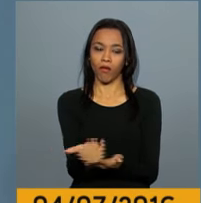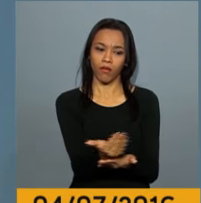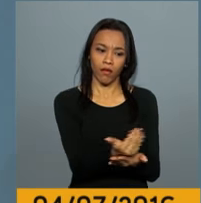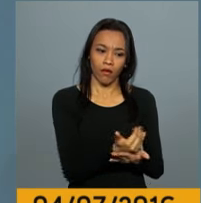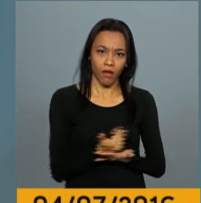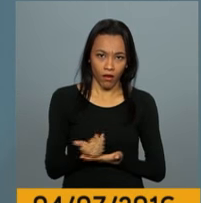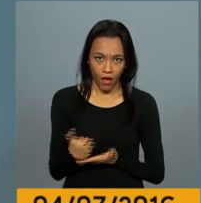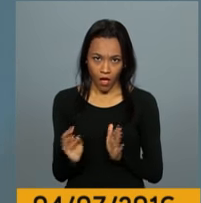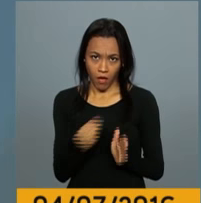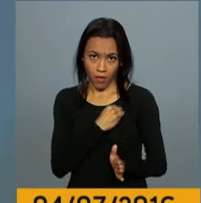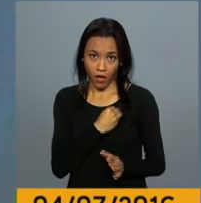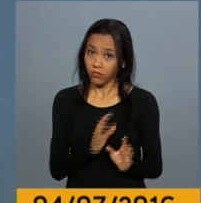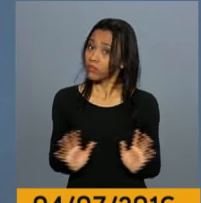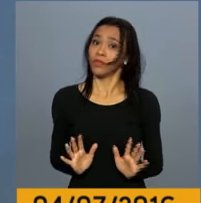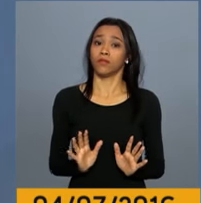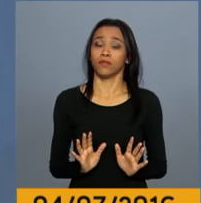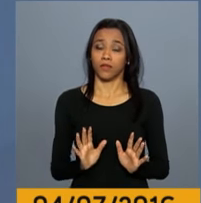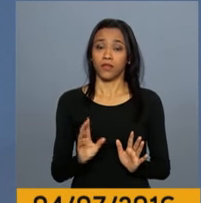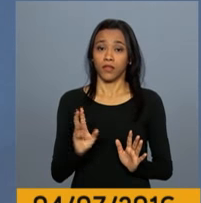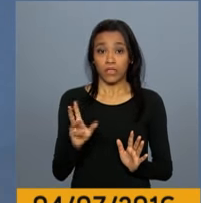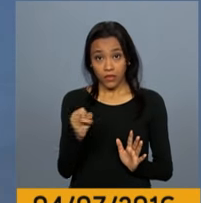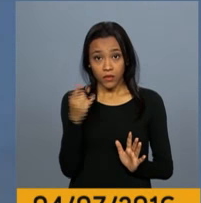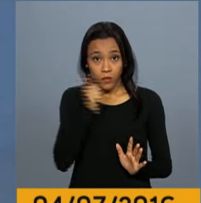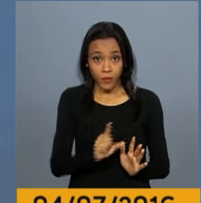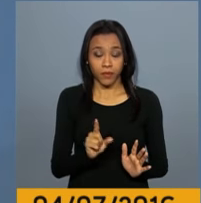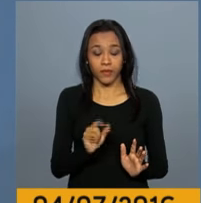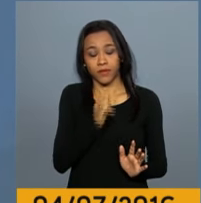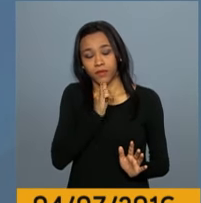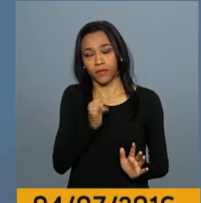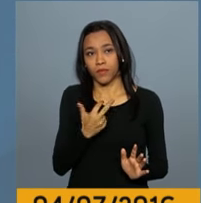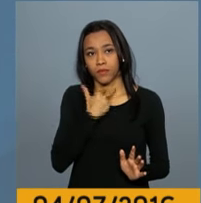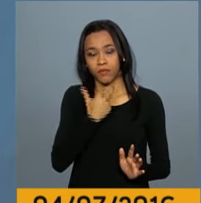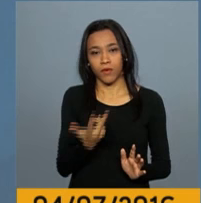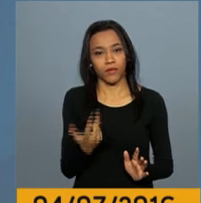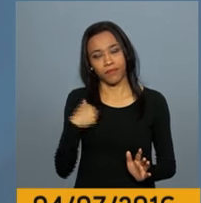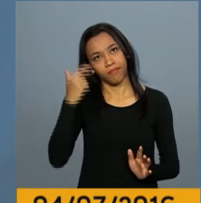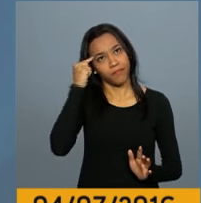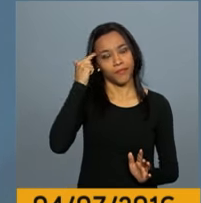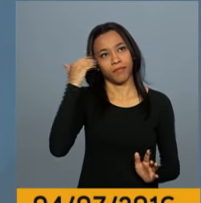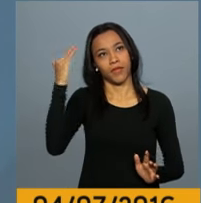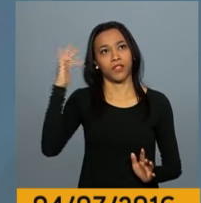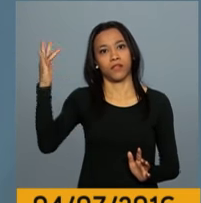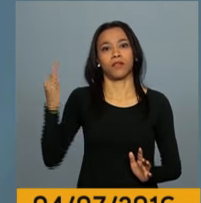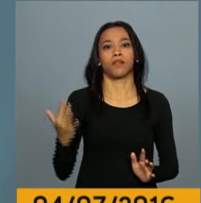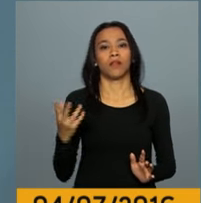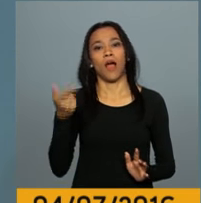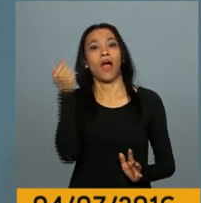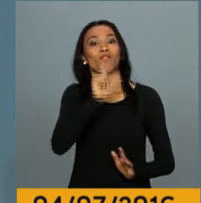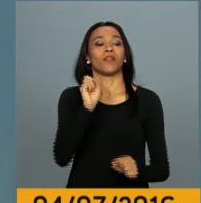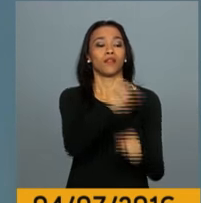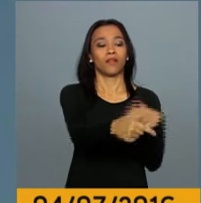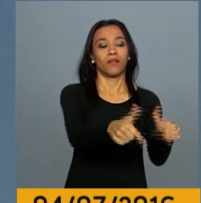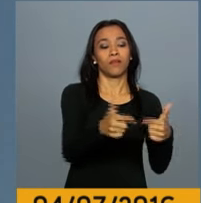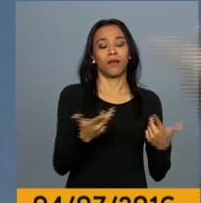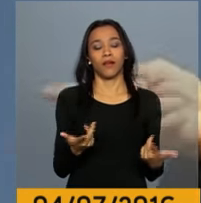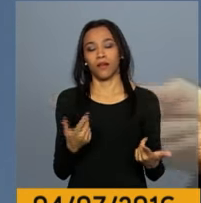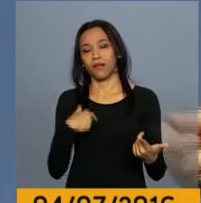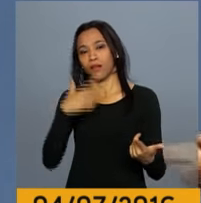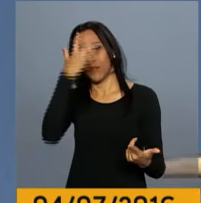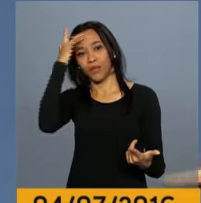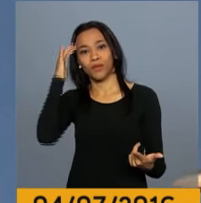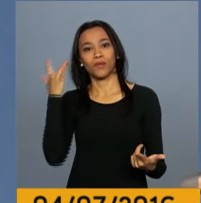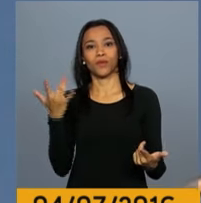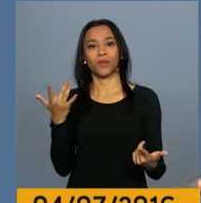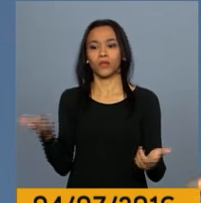investir no Brasil, eu vou dar emprego. Não se pode imaginar que você vai dar emprego se não, você não